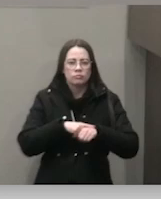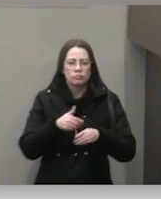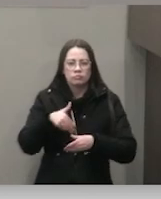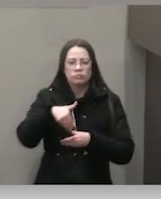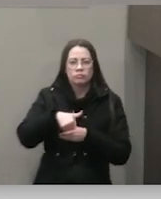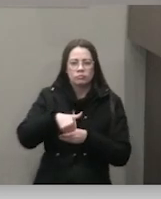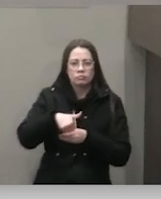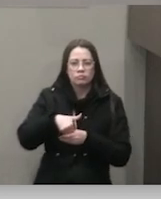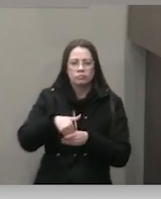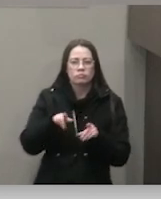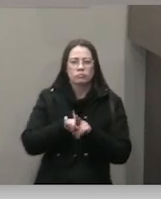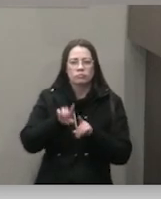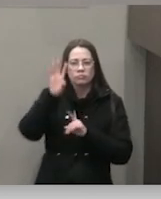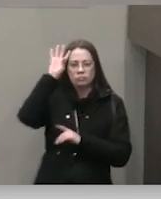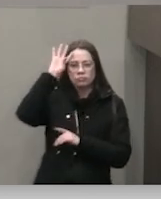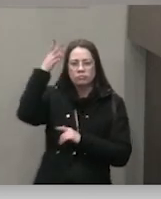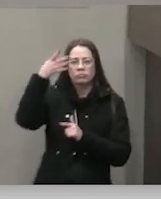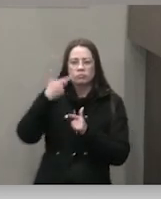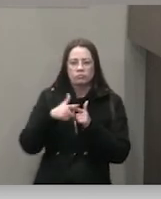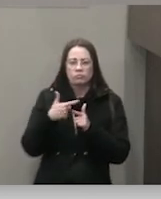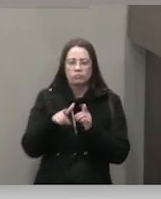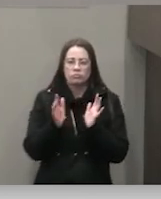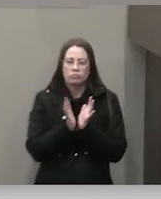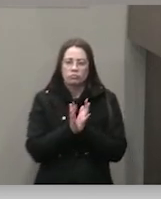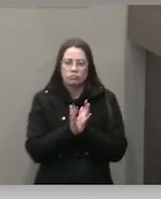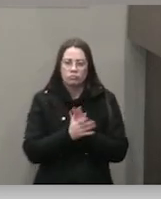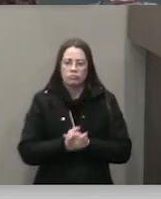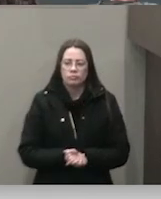e resolvendo o problema dos colegas.